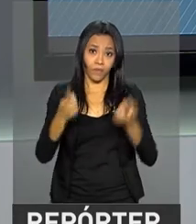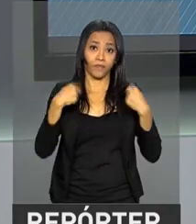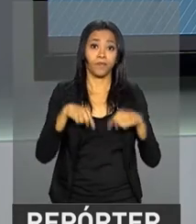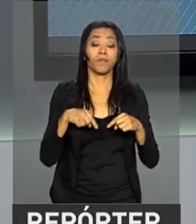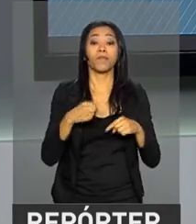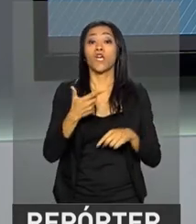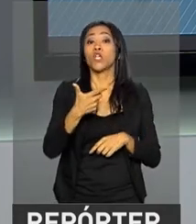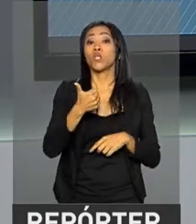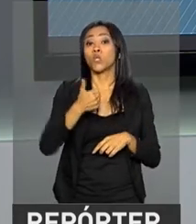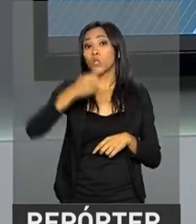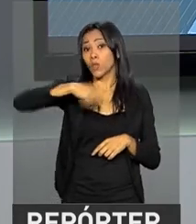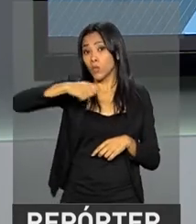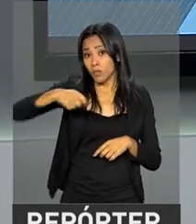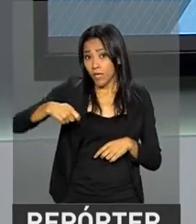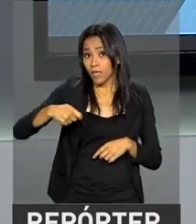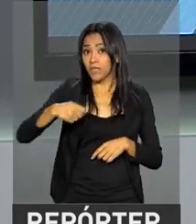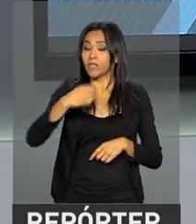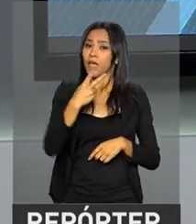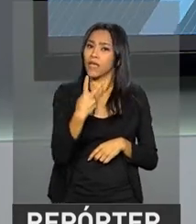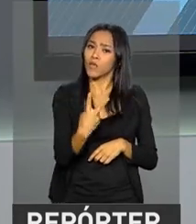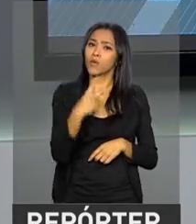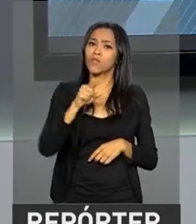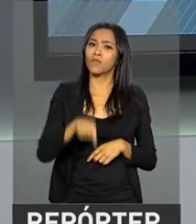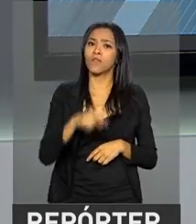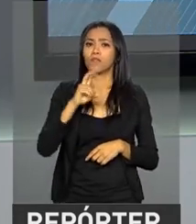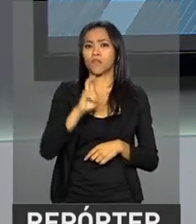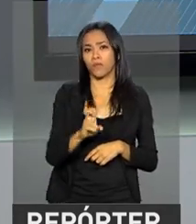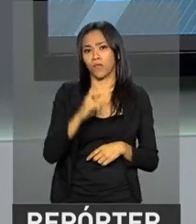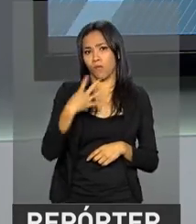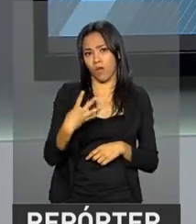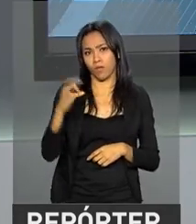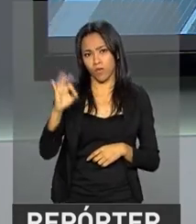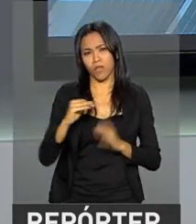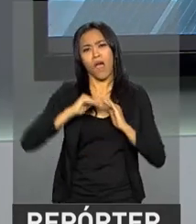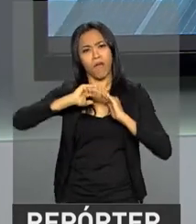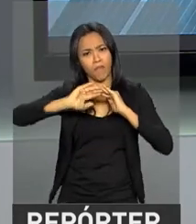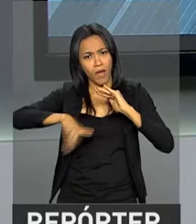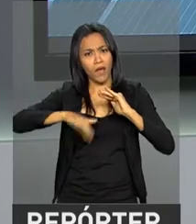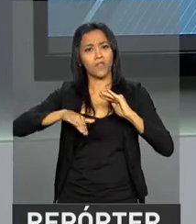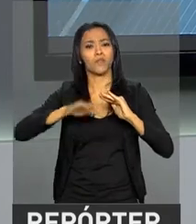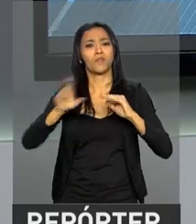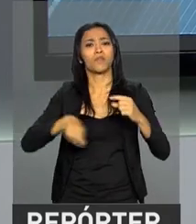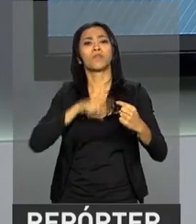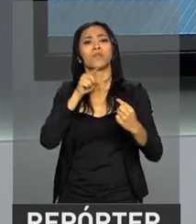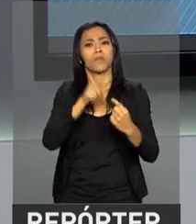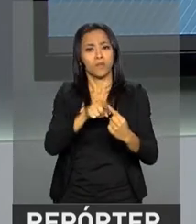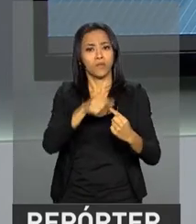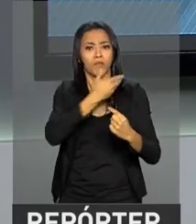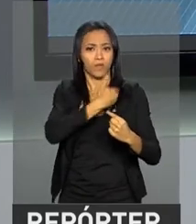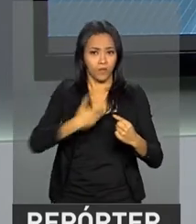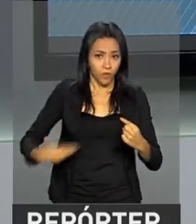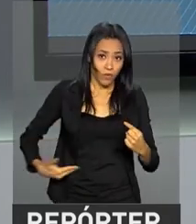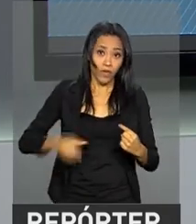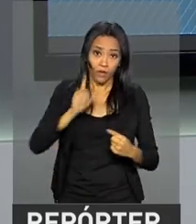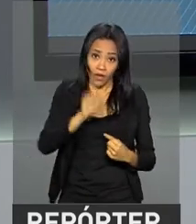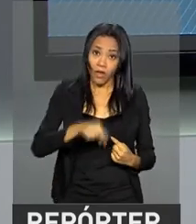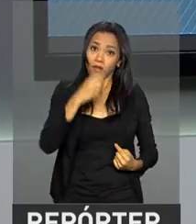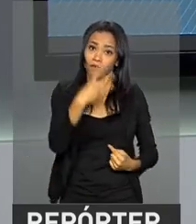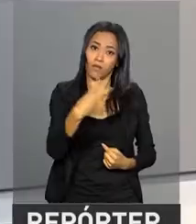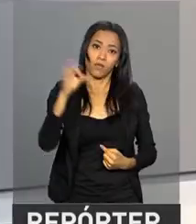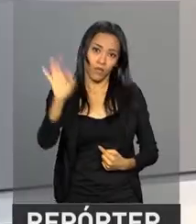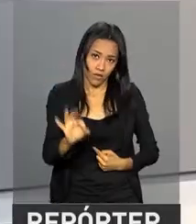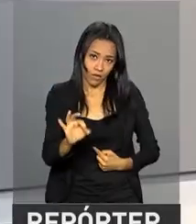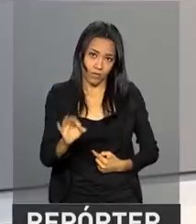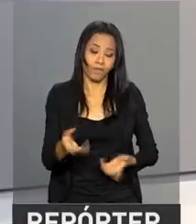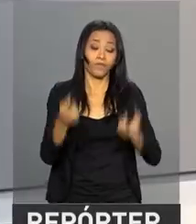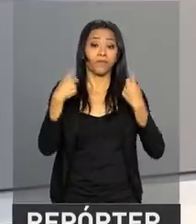12 meses o índice ficou em 2,54 por cento bem abaixo do piso da meta estabelecida pelo governo de 3%